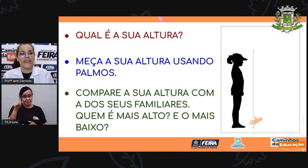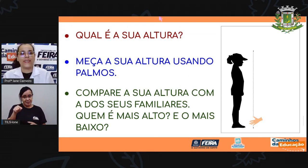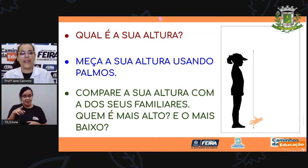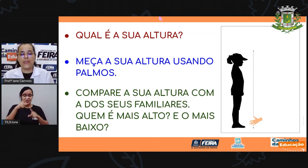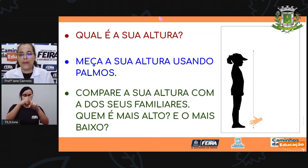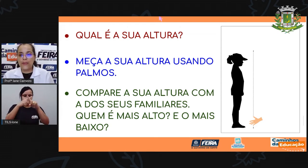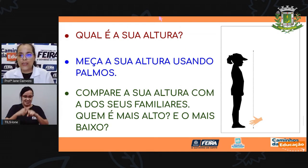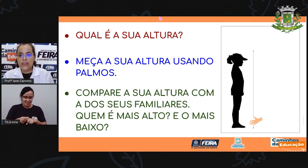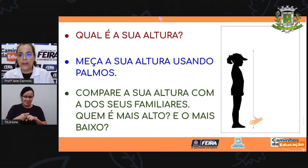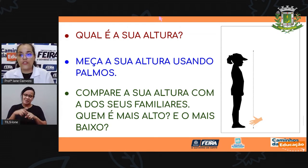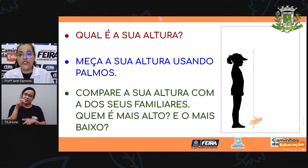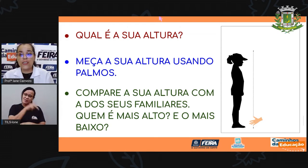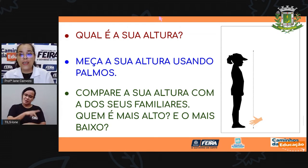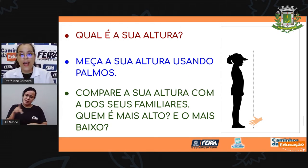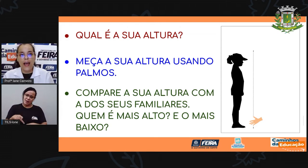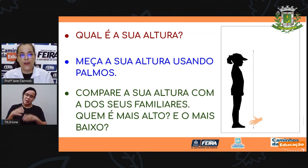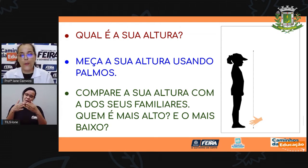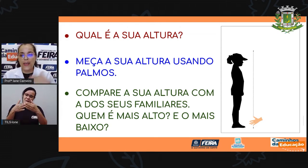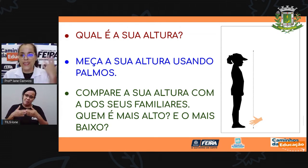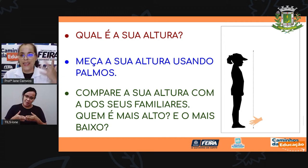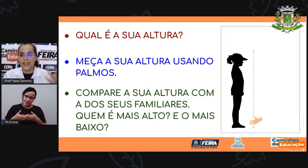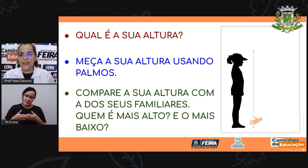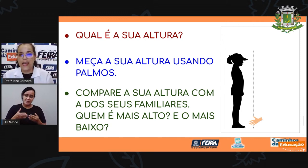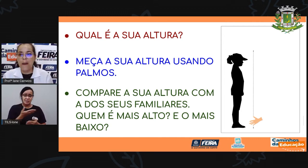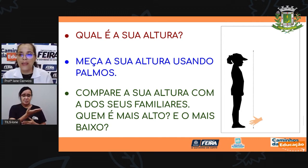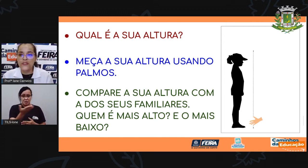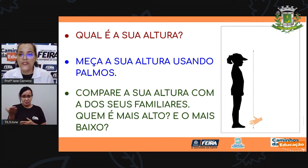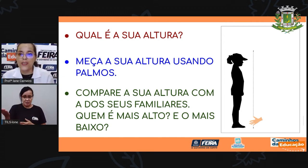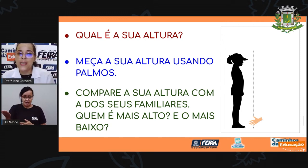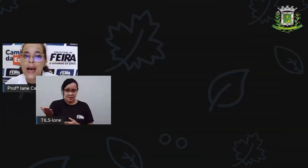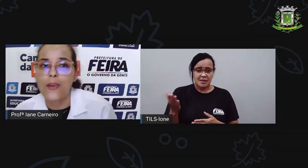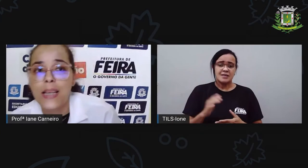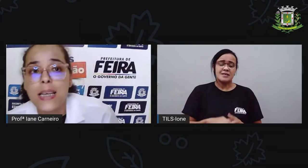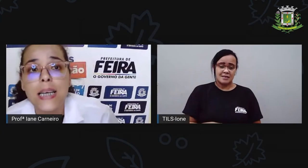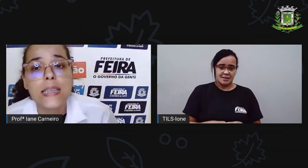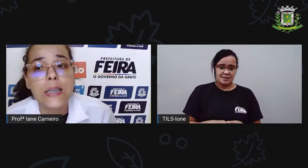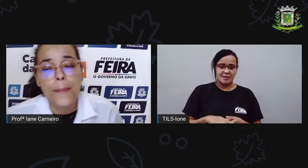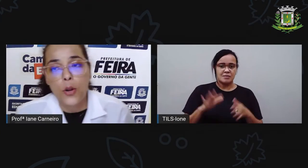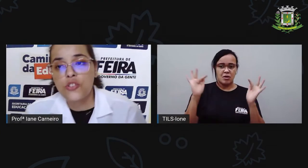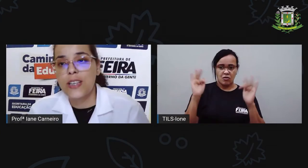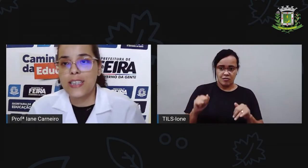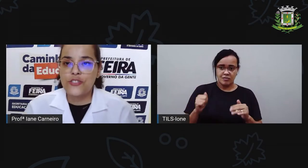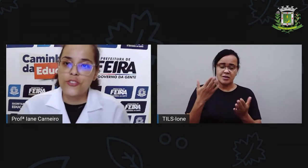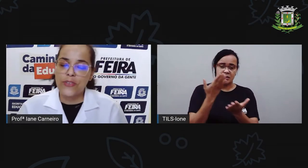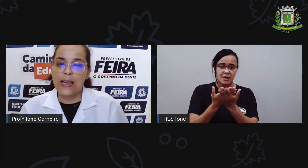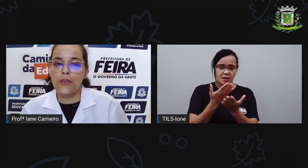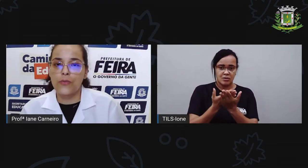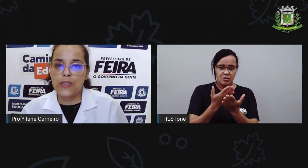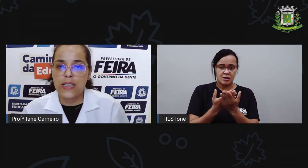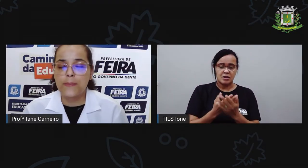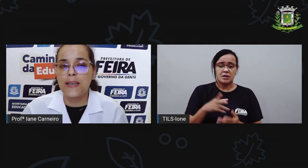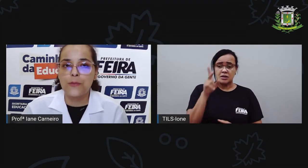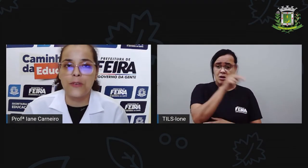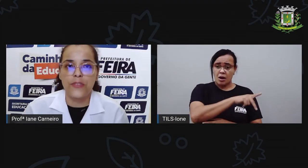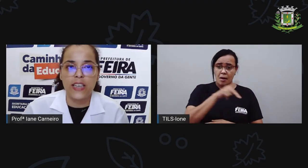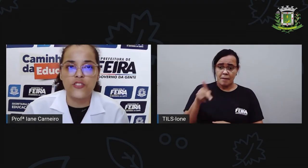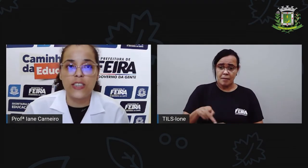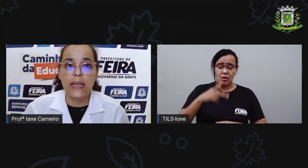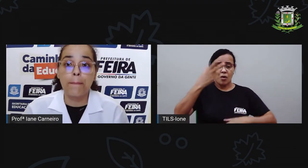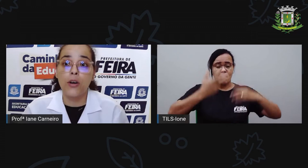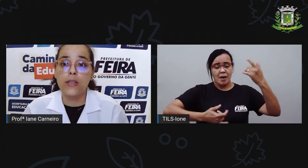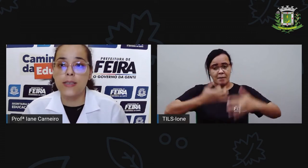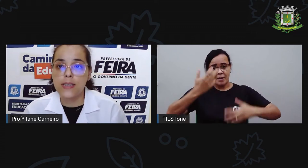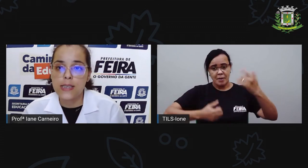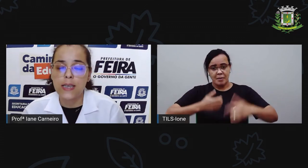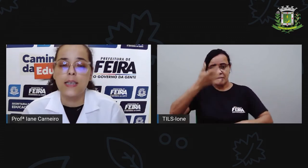trazer para vocês, para a gente encerrar, começar, né, o encerramento de nossa aula. Então, a Pró gostaria de falar com vocês, mais uma vez,